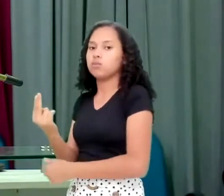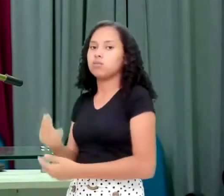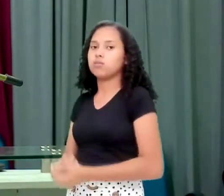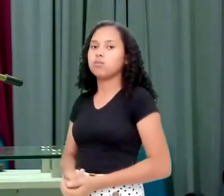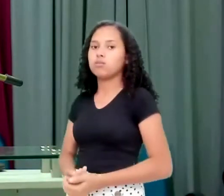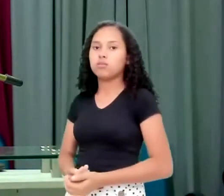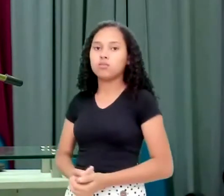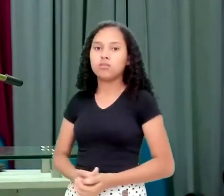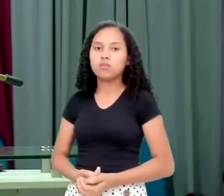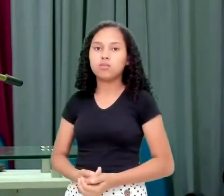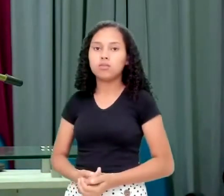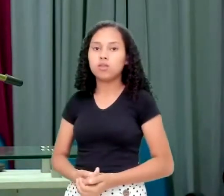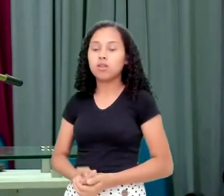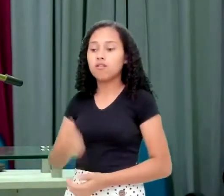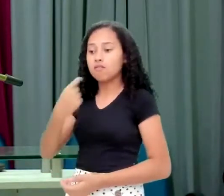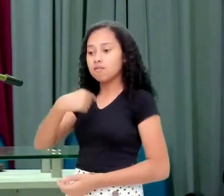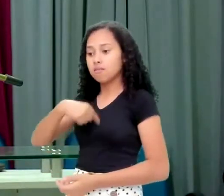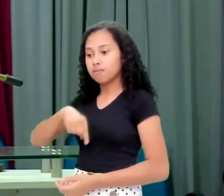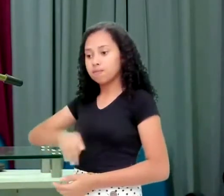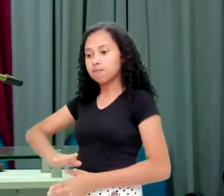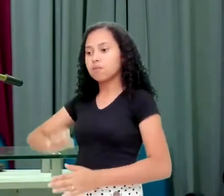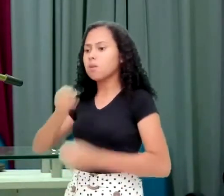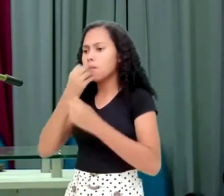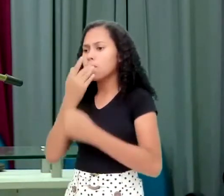vai bem a tua casa,